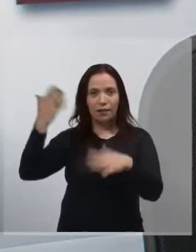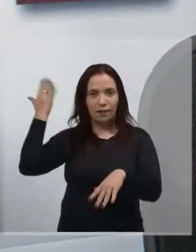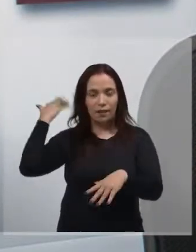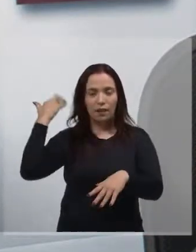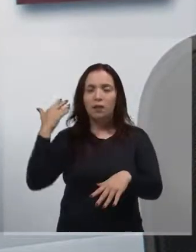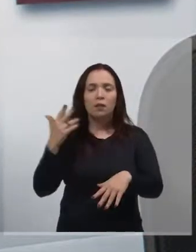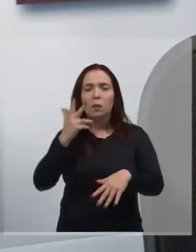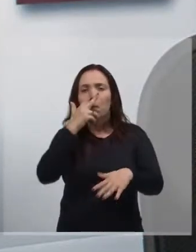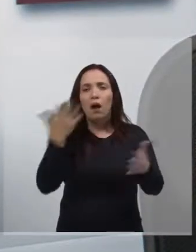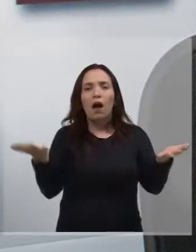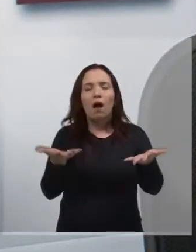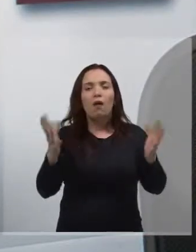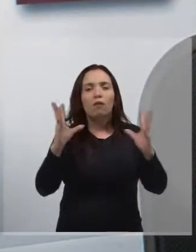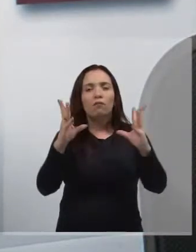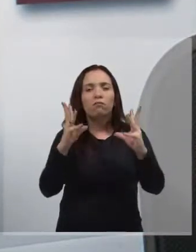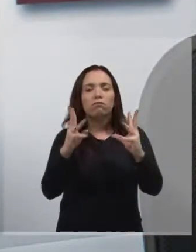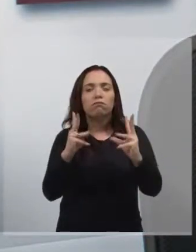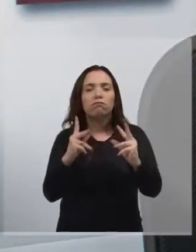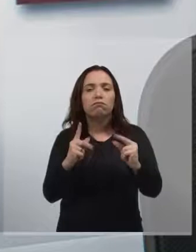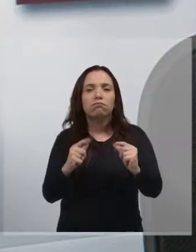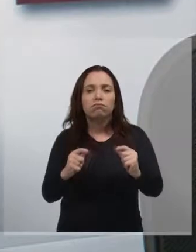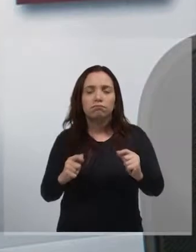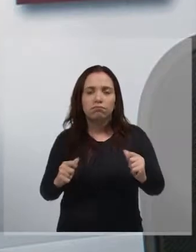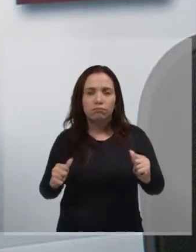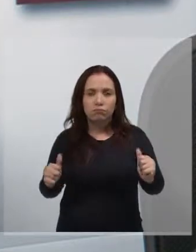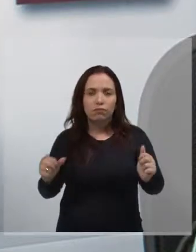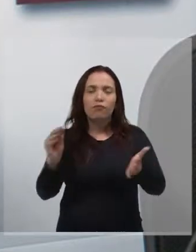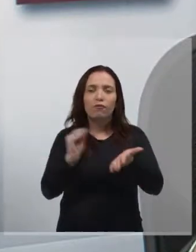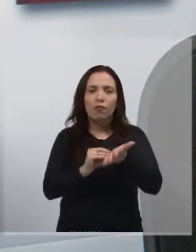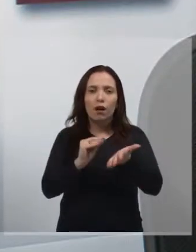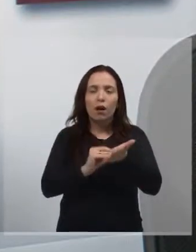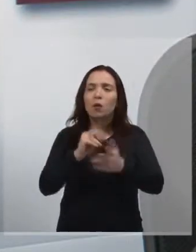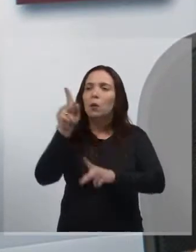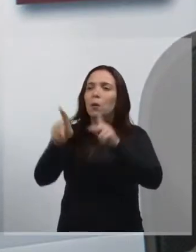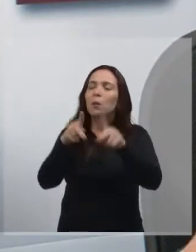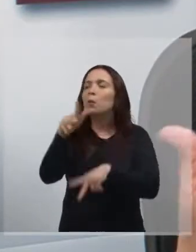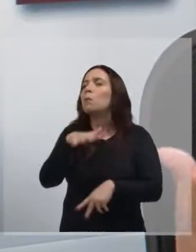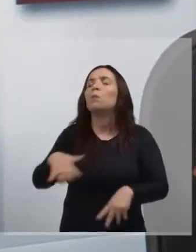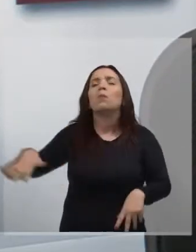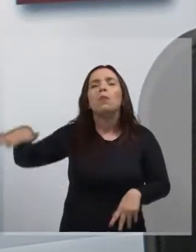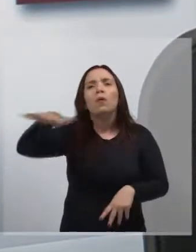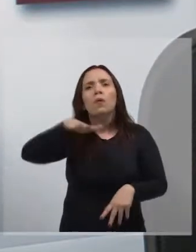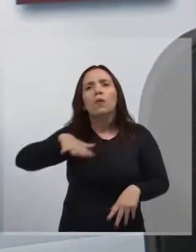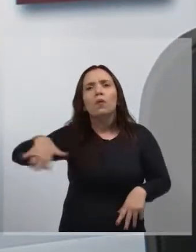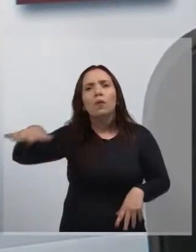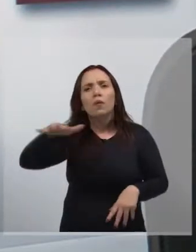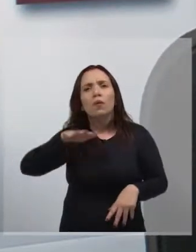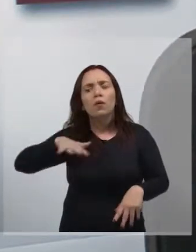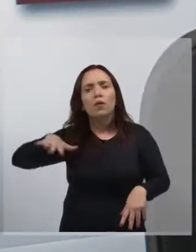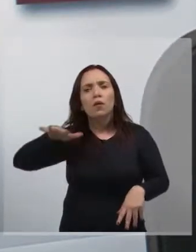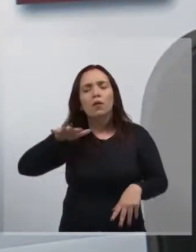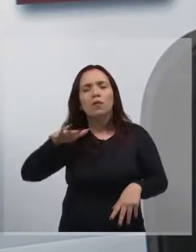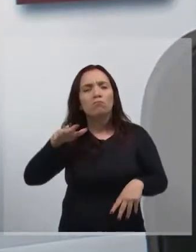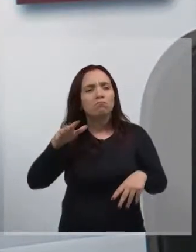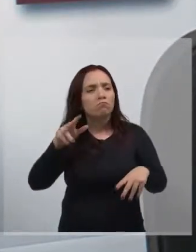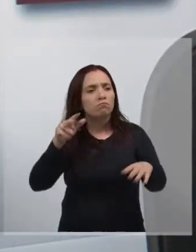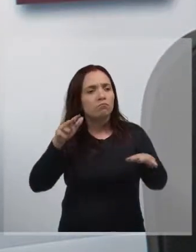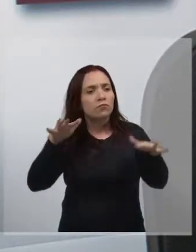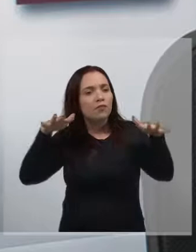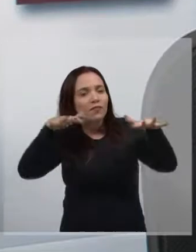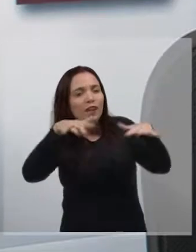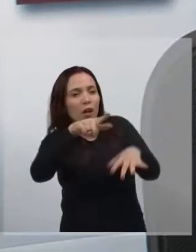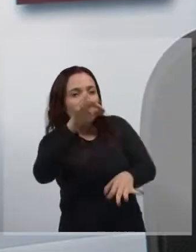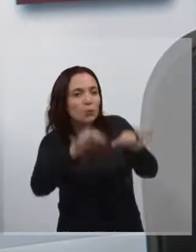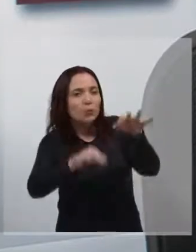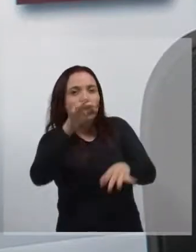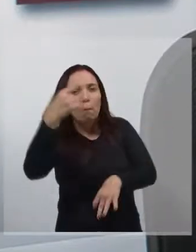Eu acho que ela começa a perder o brilho, sabe? Uma parte da população já não tem mais a esperança de que o Poder Judiciário fosse